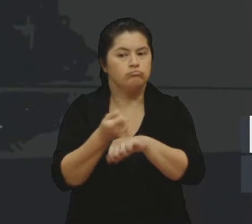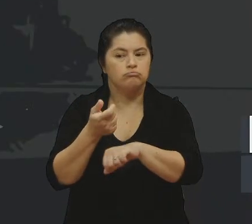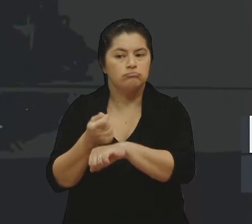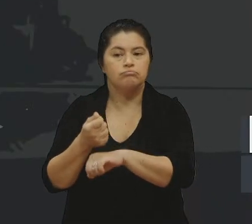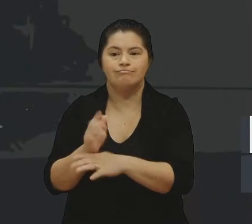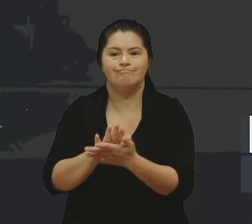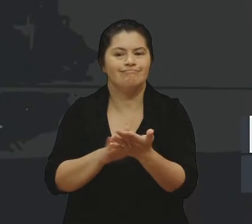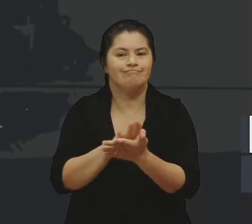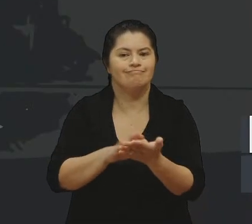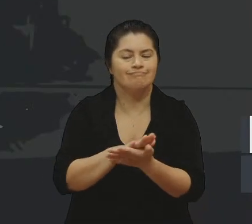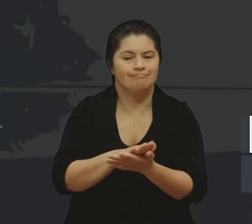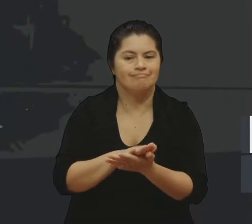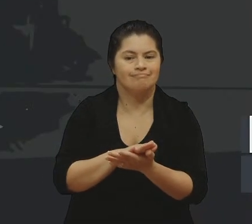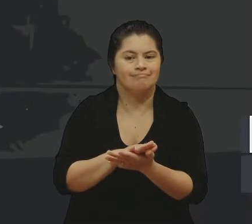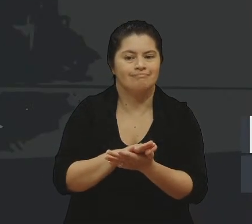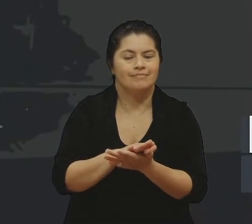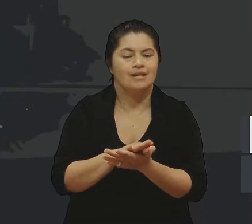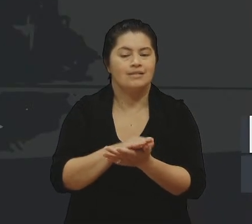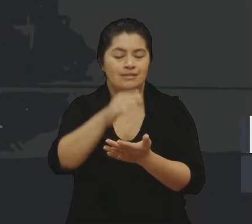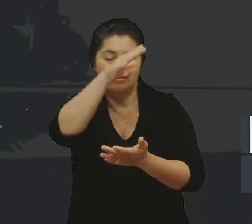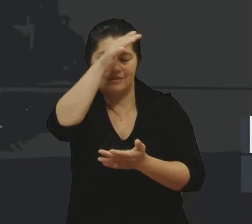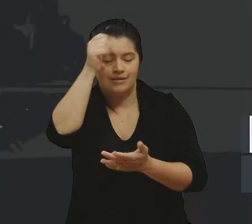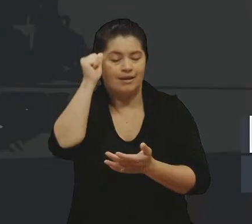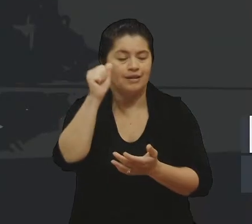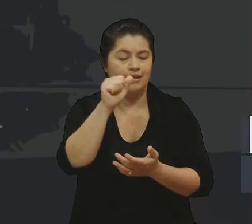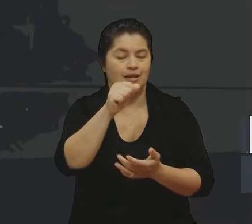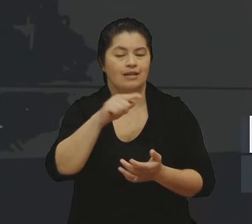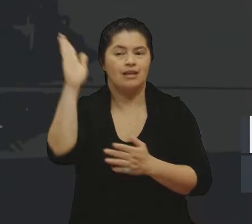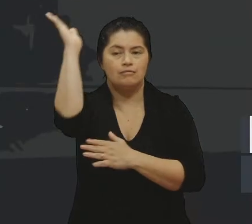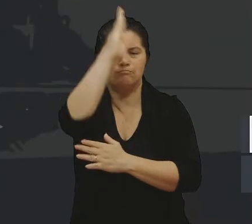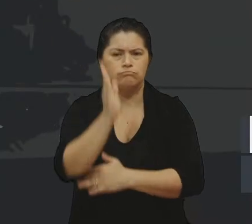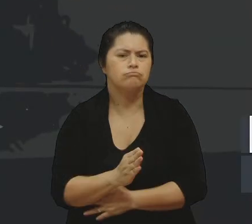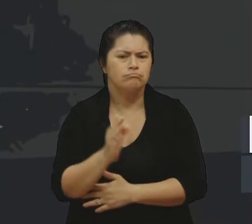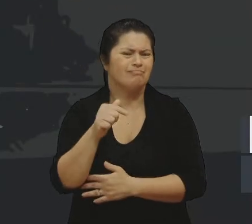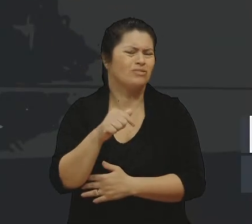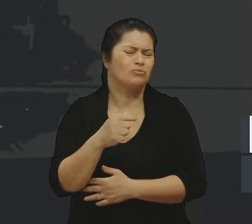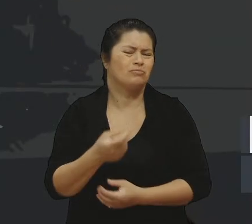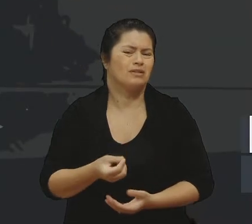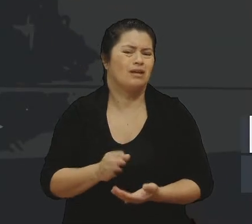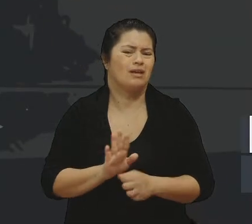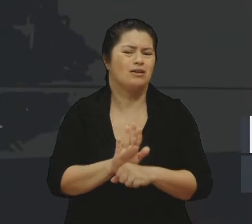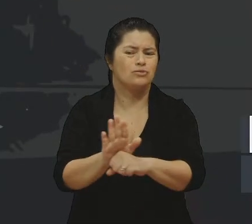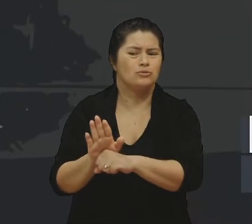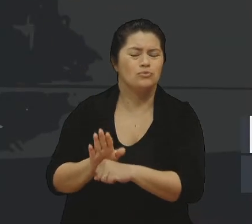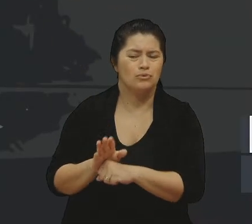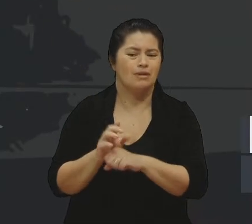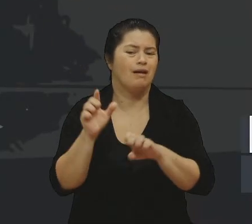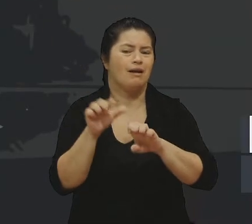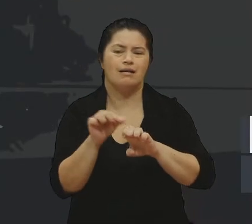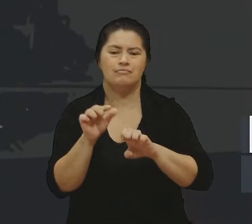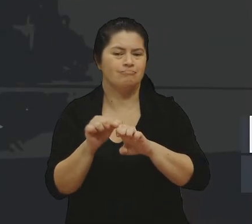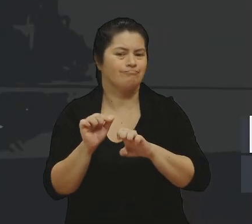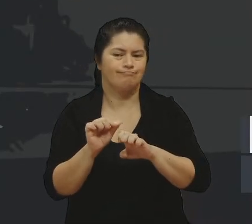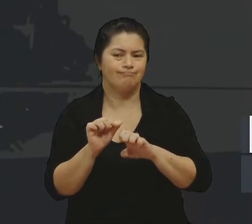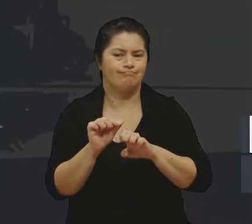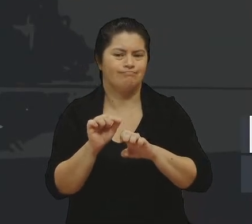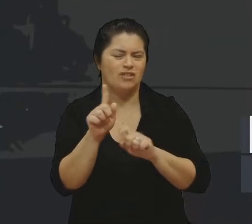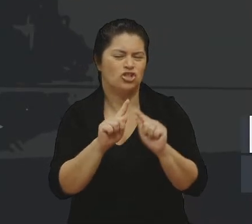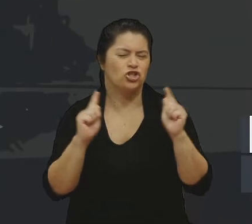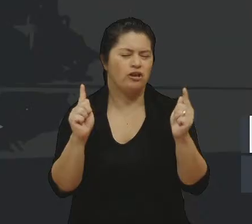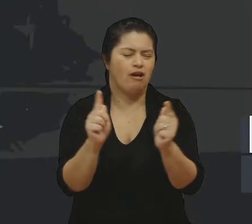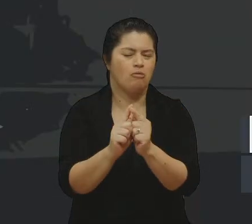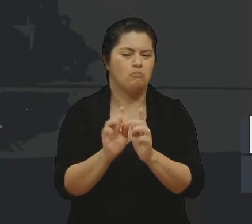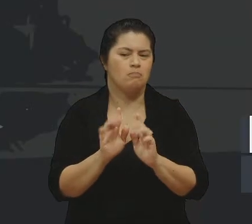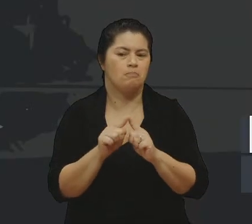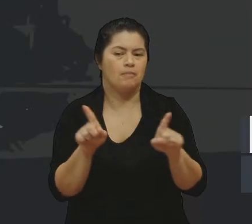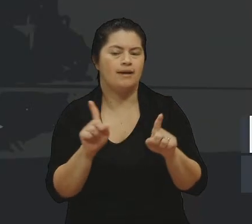muitas vezes critica o sistema público de forma geral do nosso país, porque ele não favorece a nós, microempreendedores, de forma geral. Mas